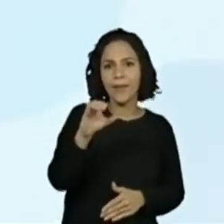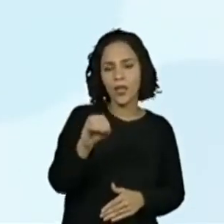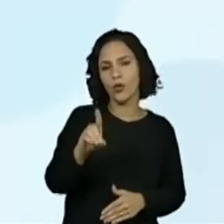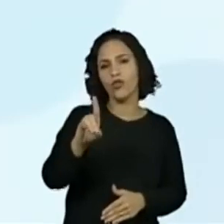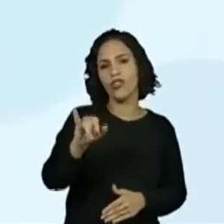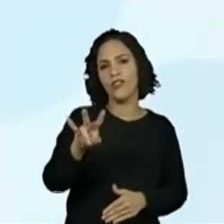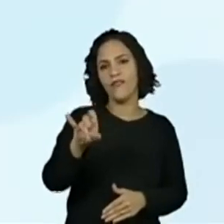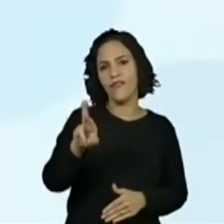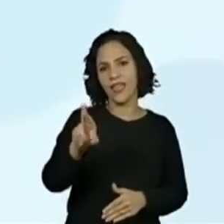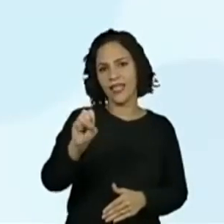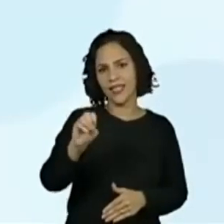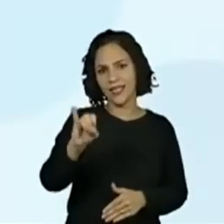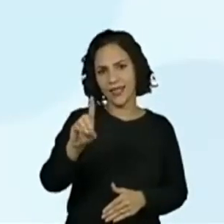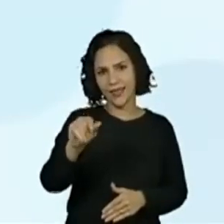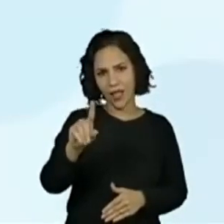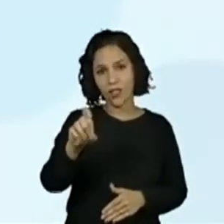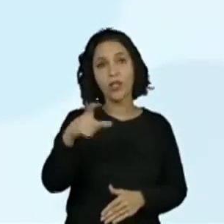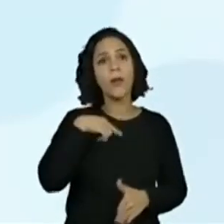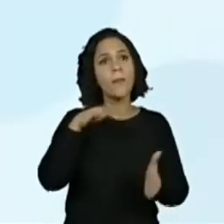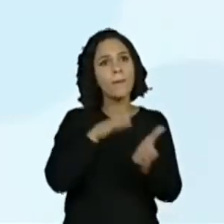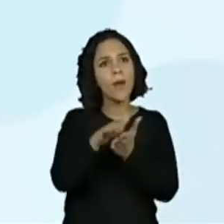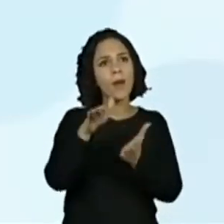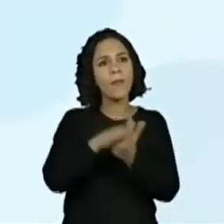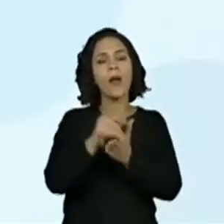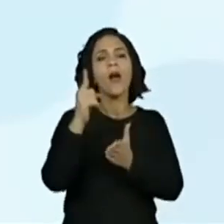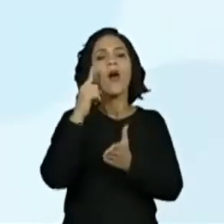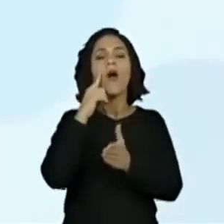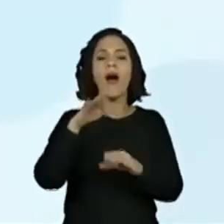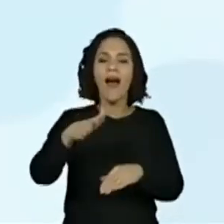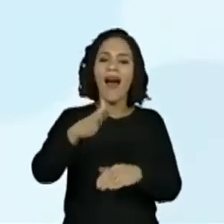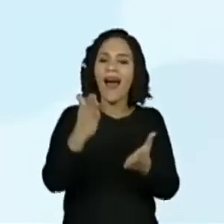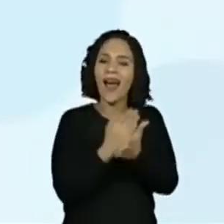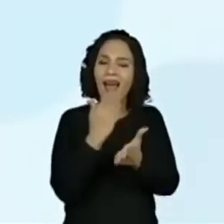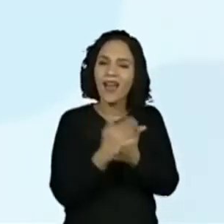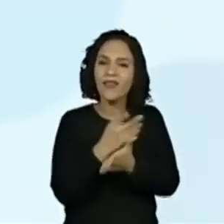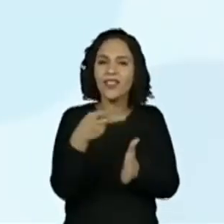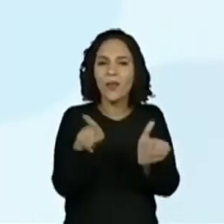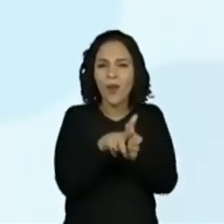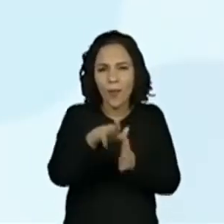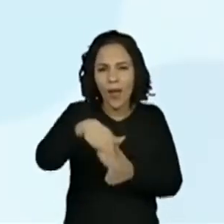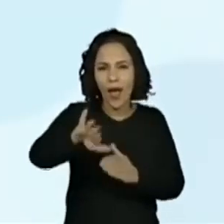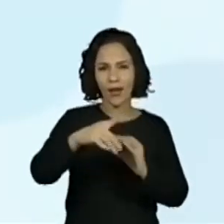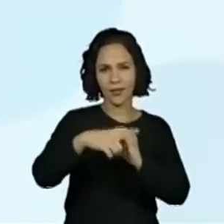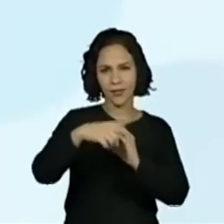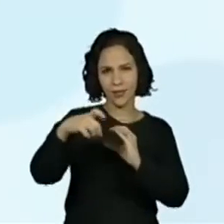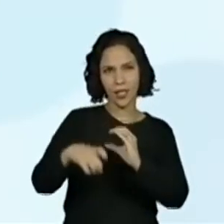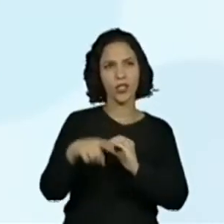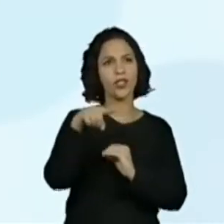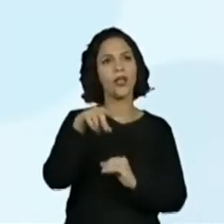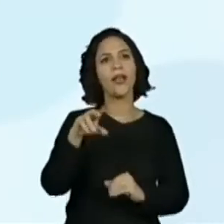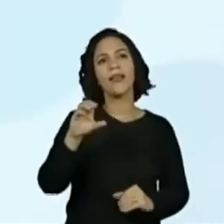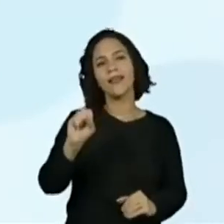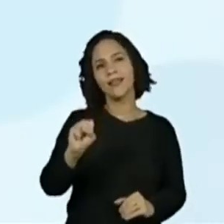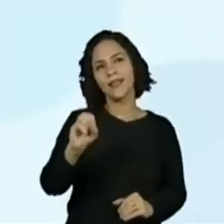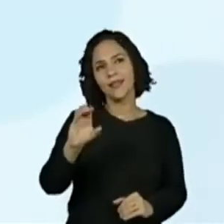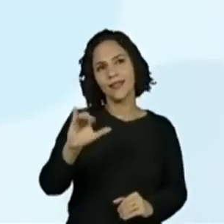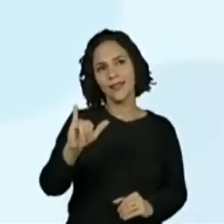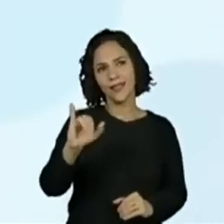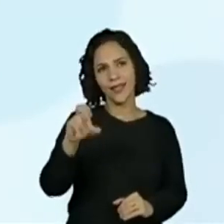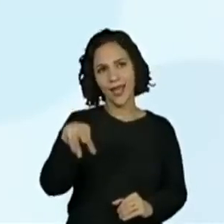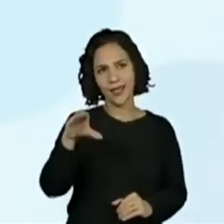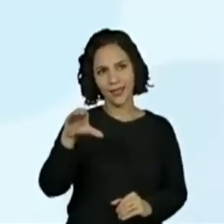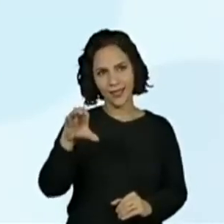na revista científica Science Advances, de 2010 a 2014, aumentou